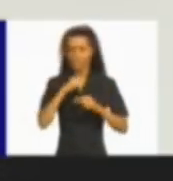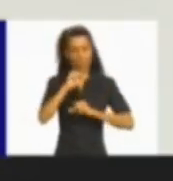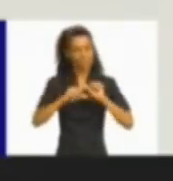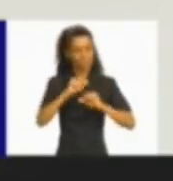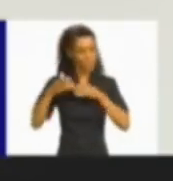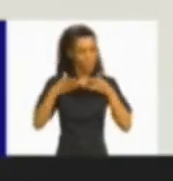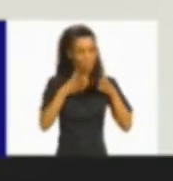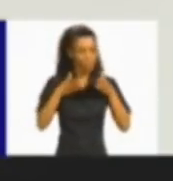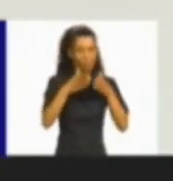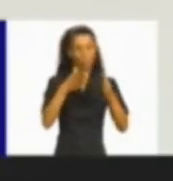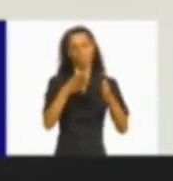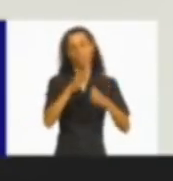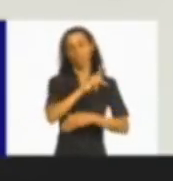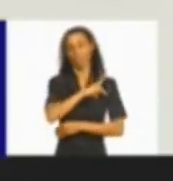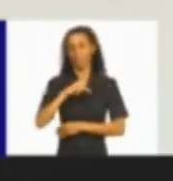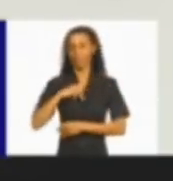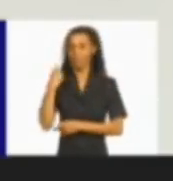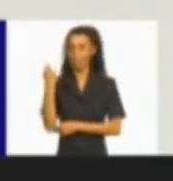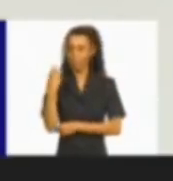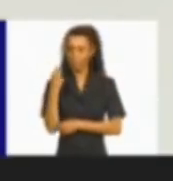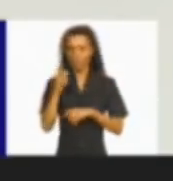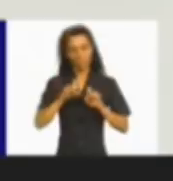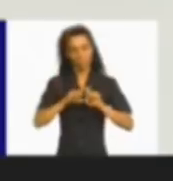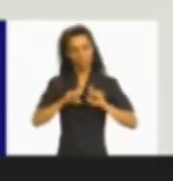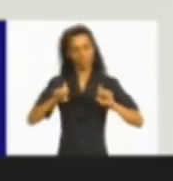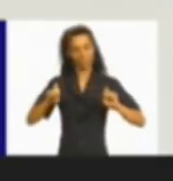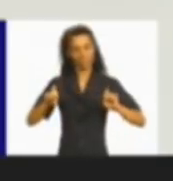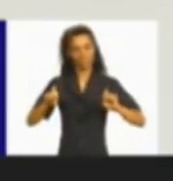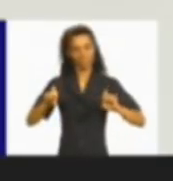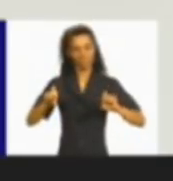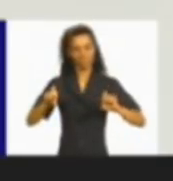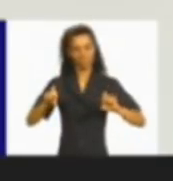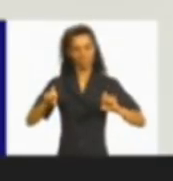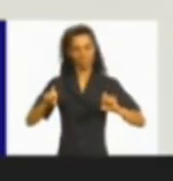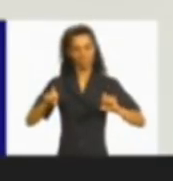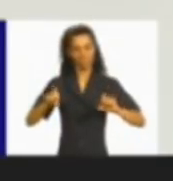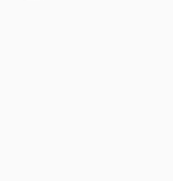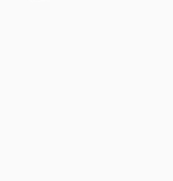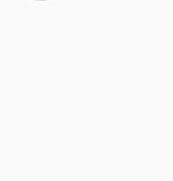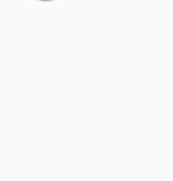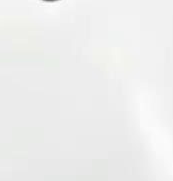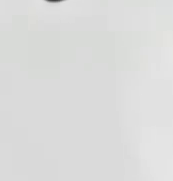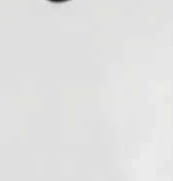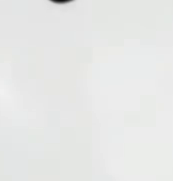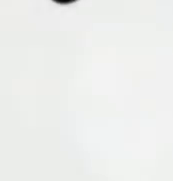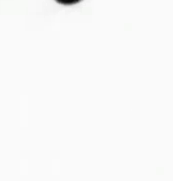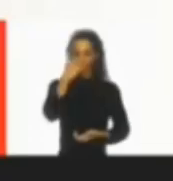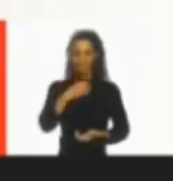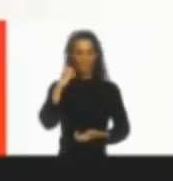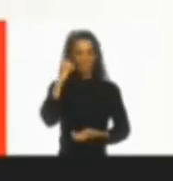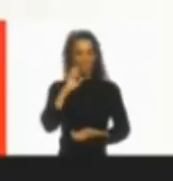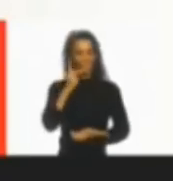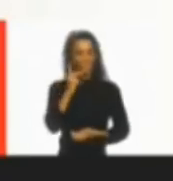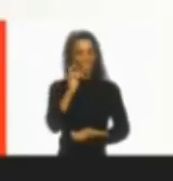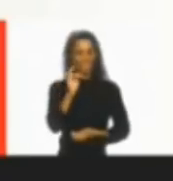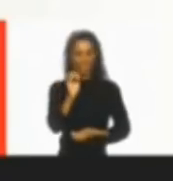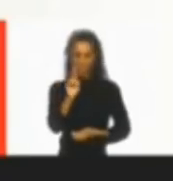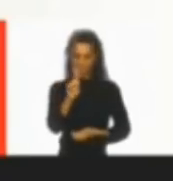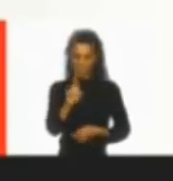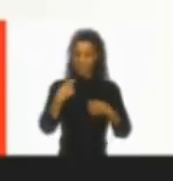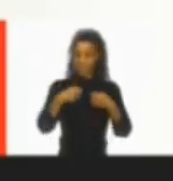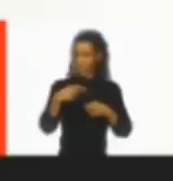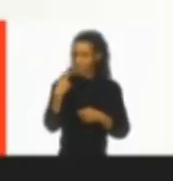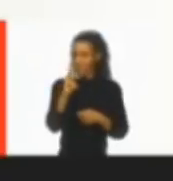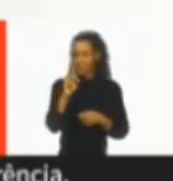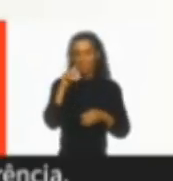Precisamos mudar os rumos de nossa nação. Ricardo Wagner, 2244. Sou o deputado Heitor Chu e